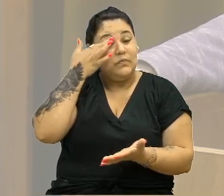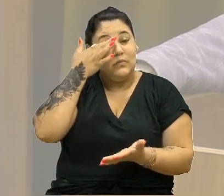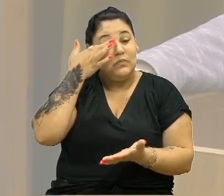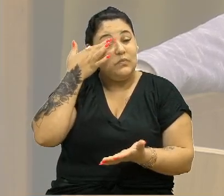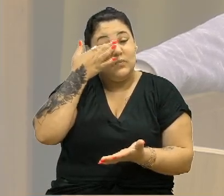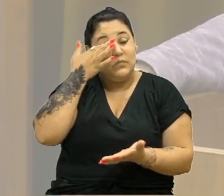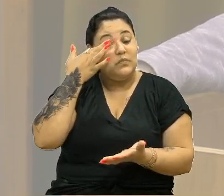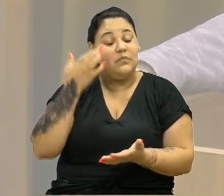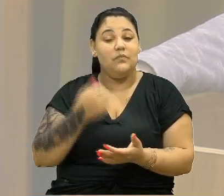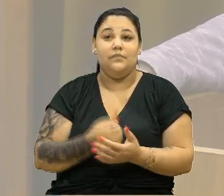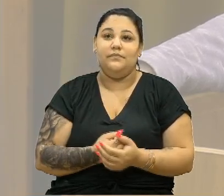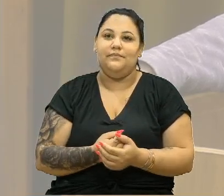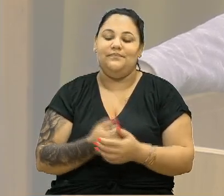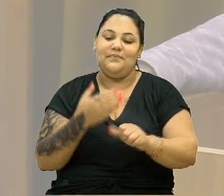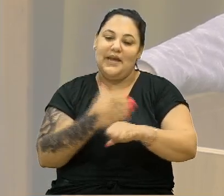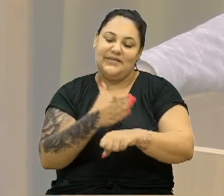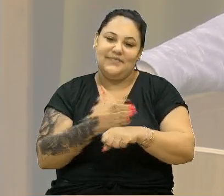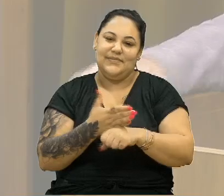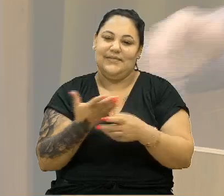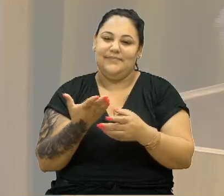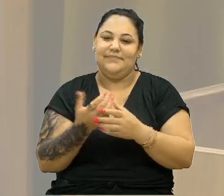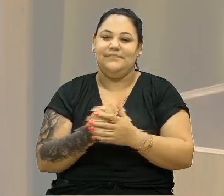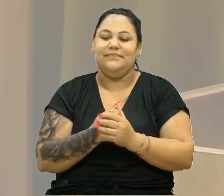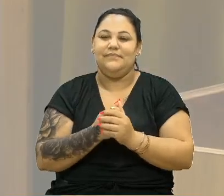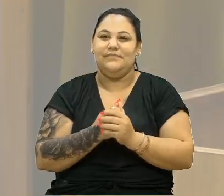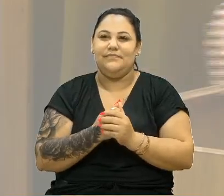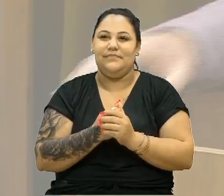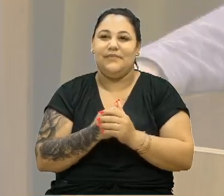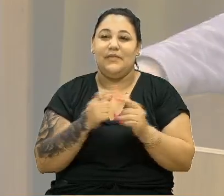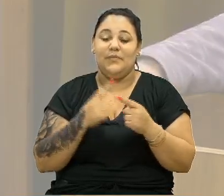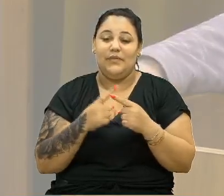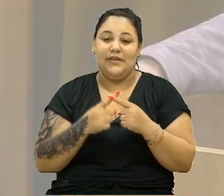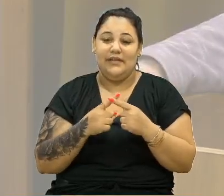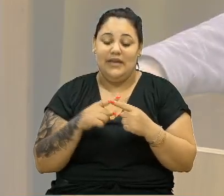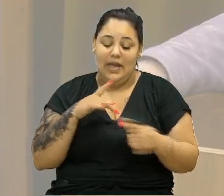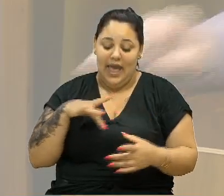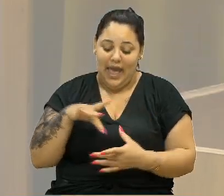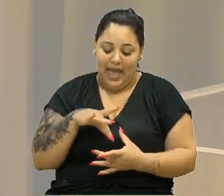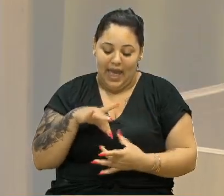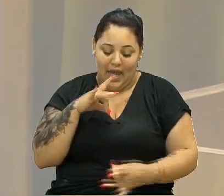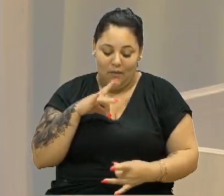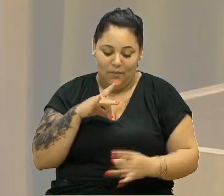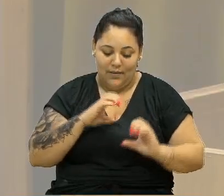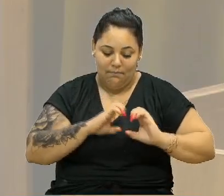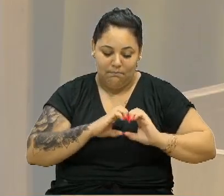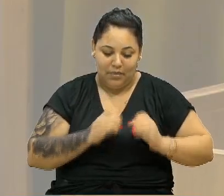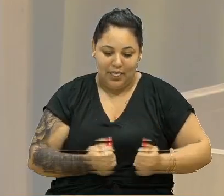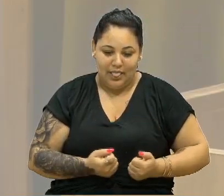faz parte. A gente, quando entrega a alma e o coração para uma causa,